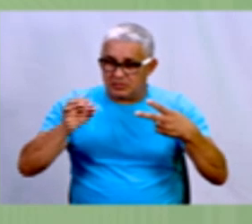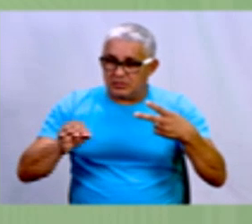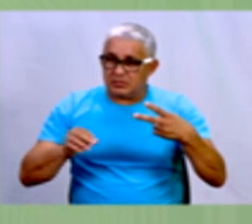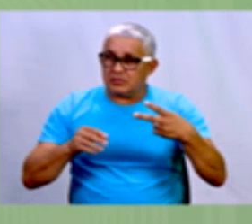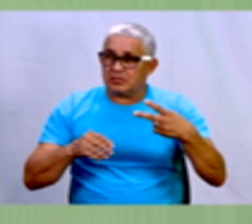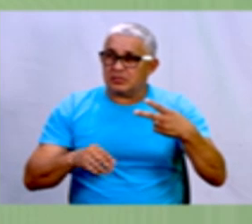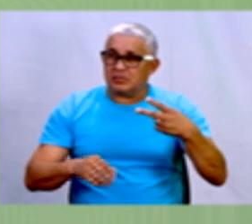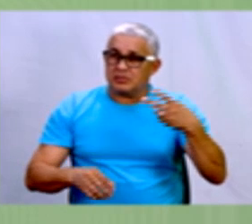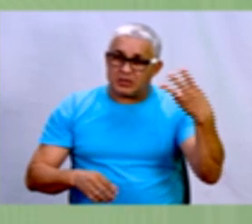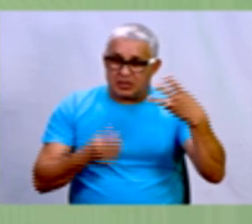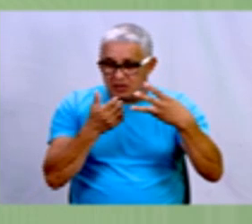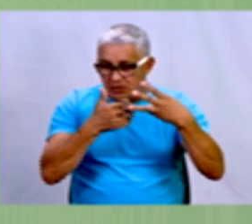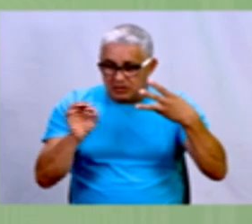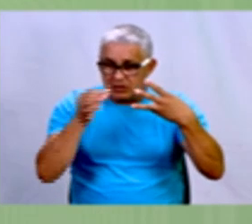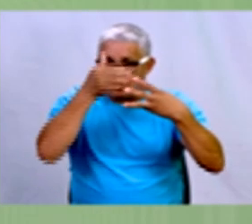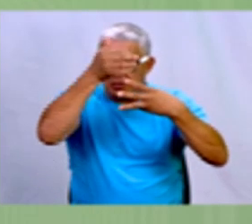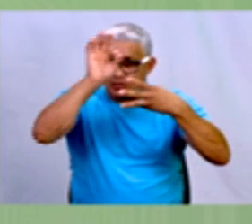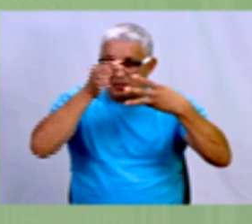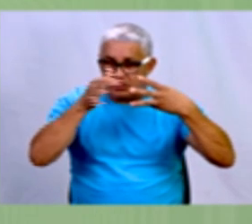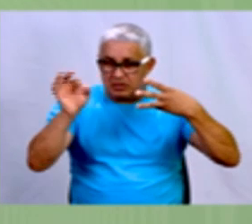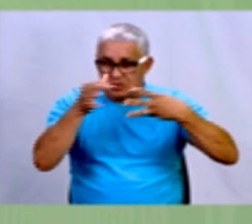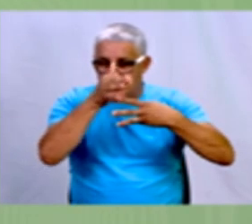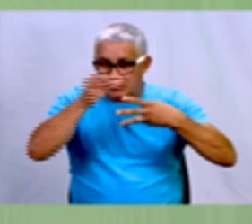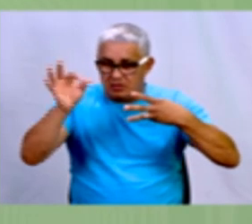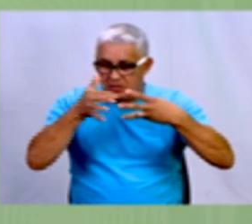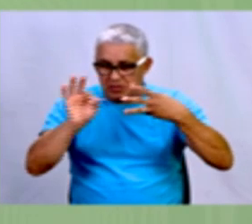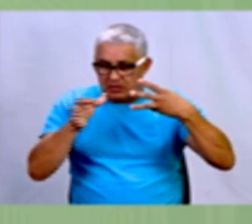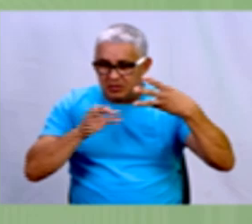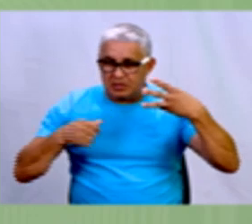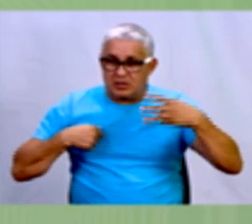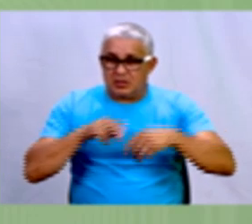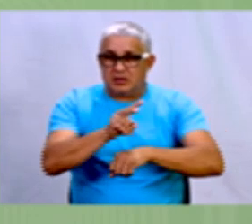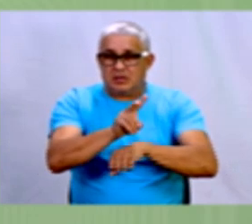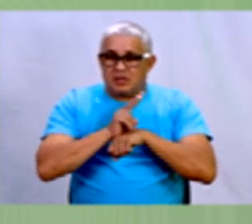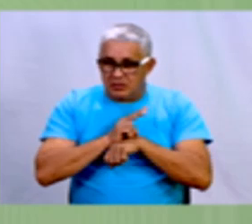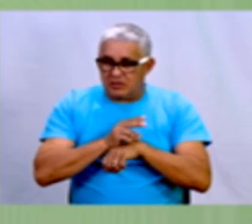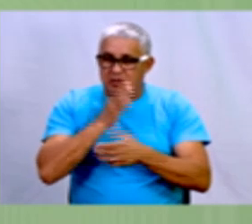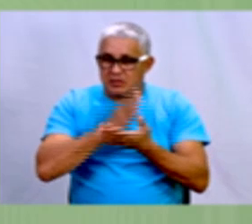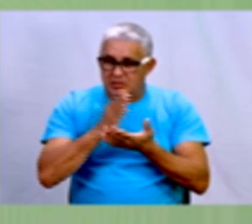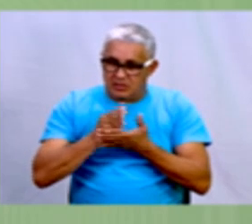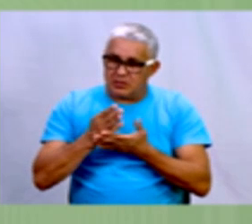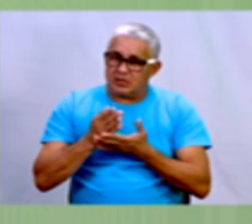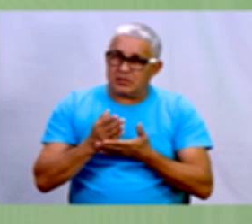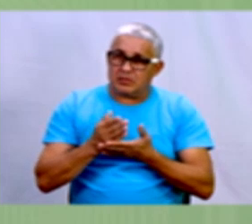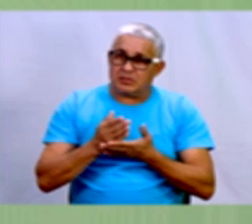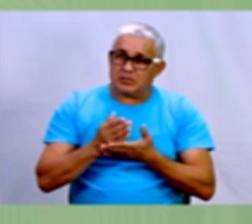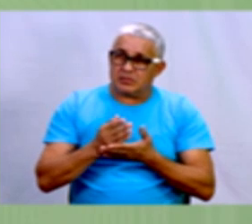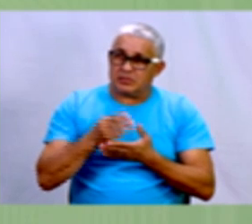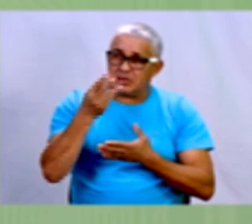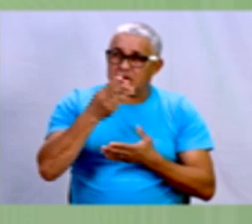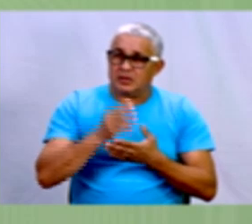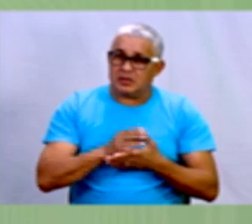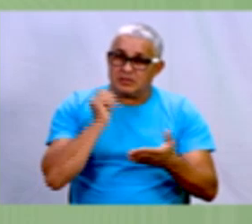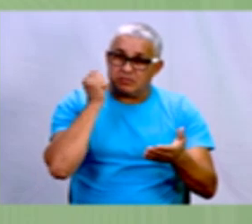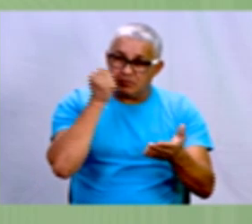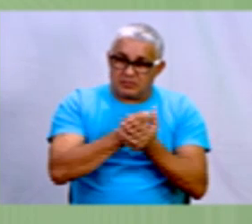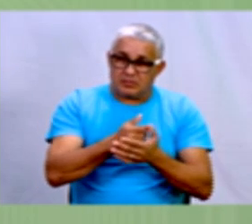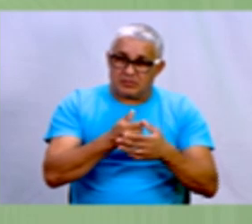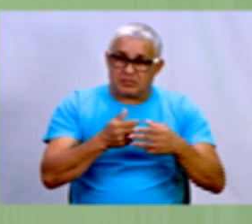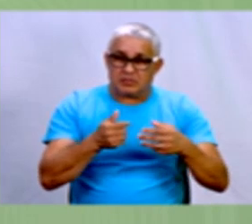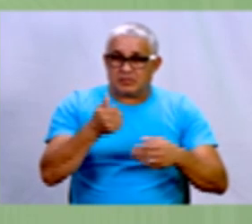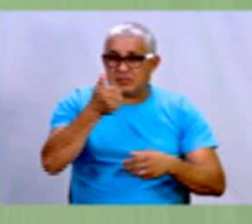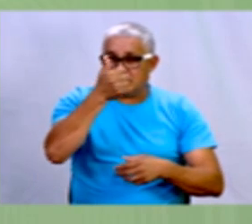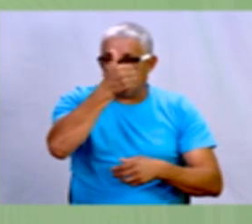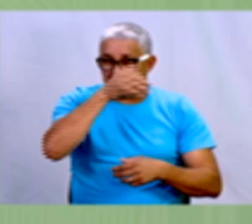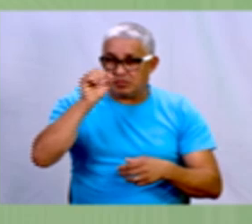3, R$100. Então, se eu parcelei 300 em 3 vezes, eu vou pagar R$100 por